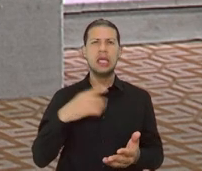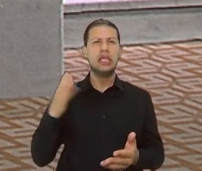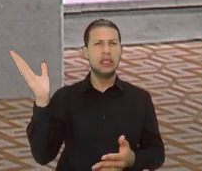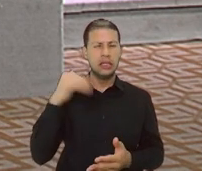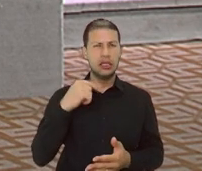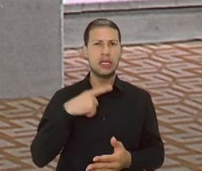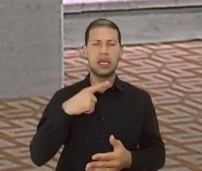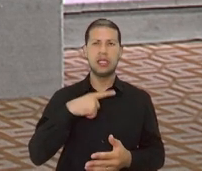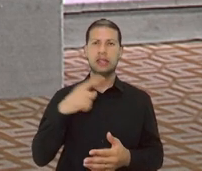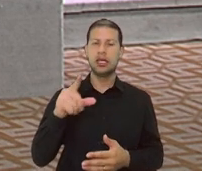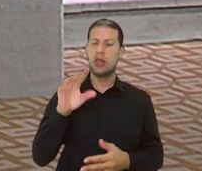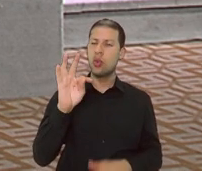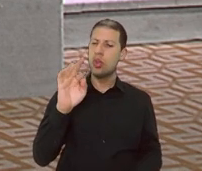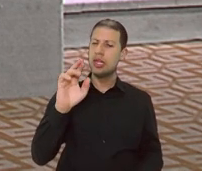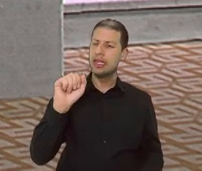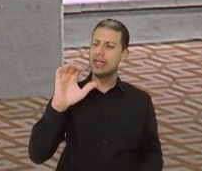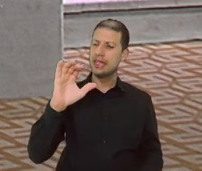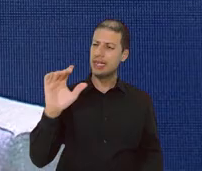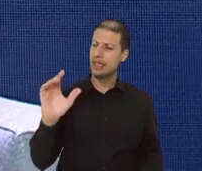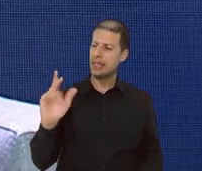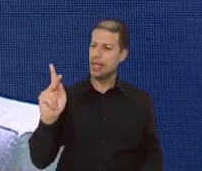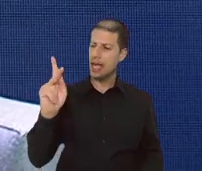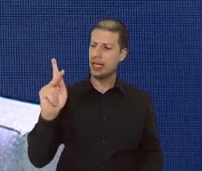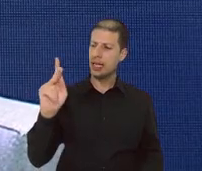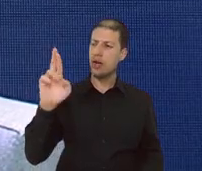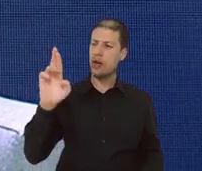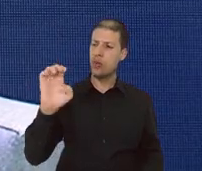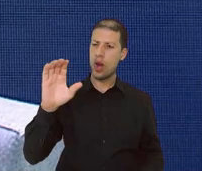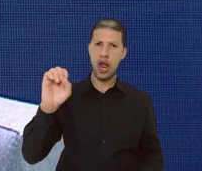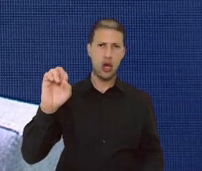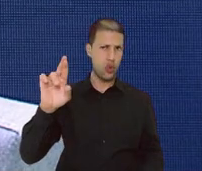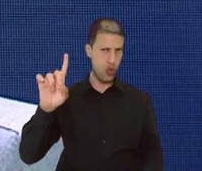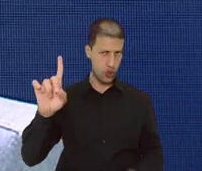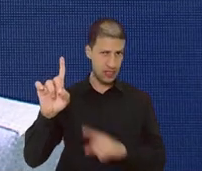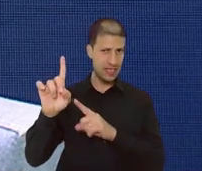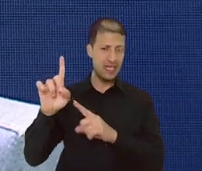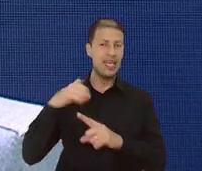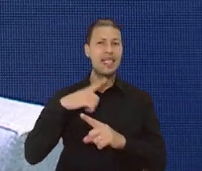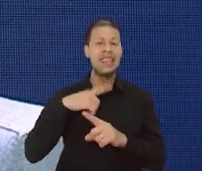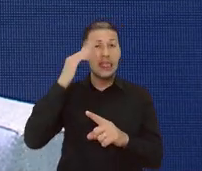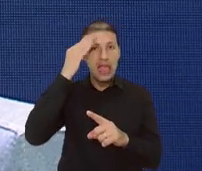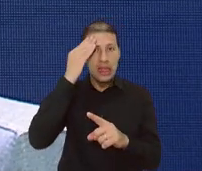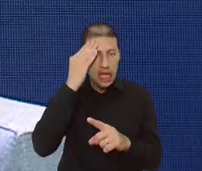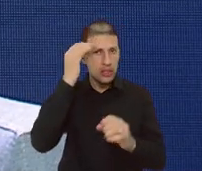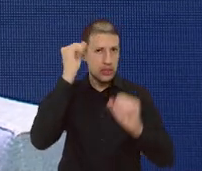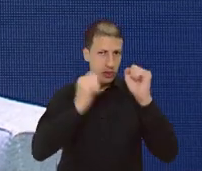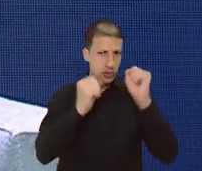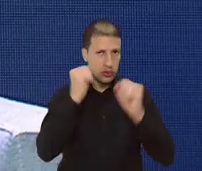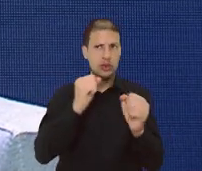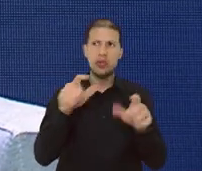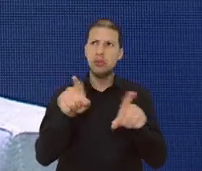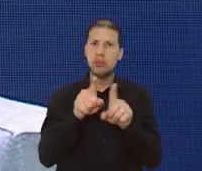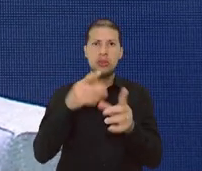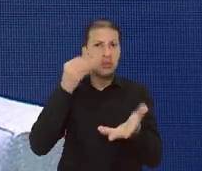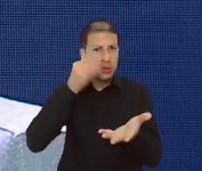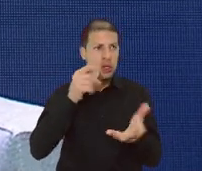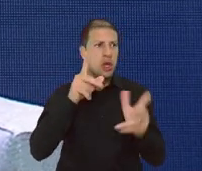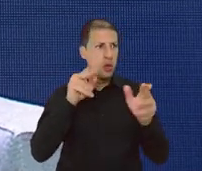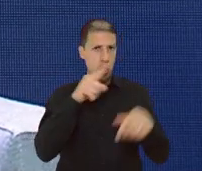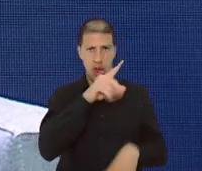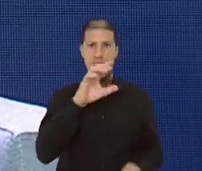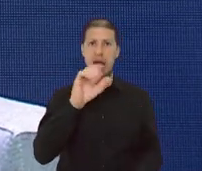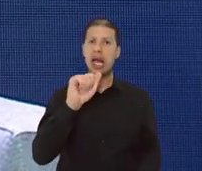Indústria que ele tá que vai dar um diferencial para ele é tanto entender na indústria quanto de experiência como a Carol falou porque